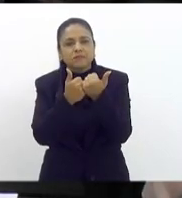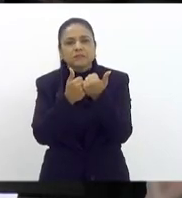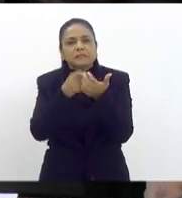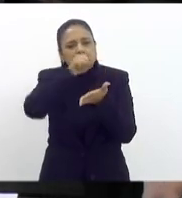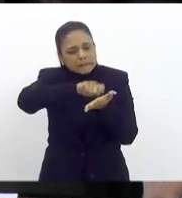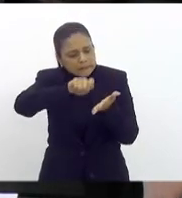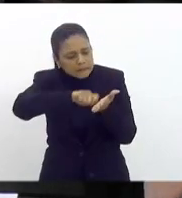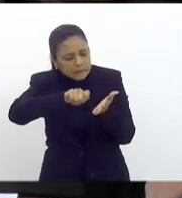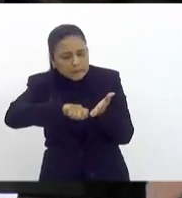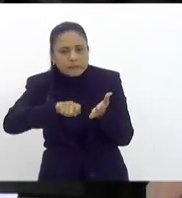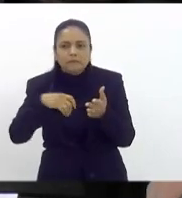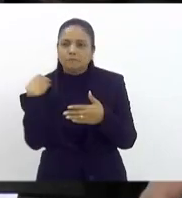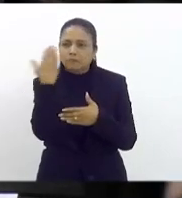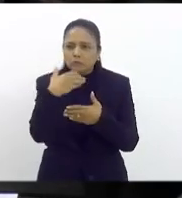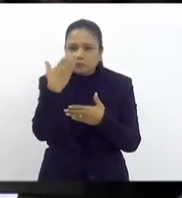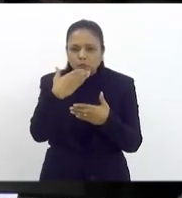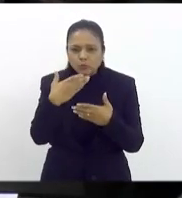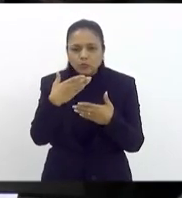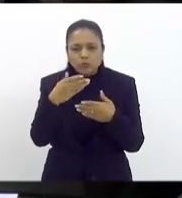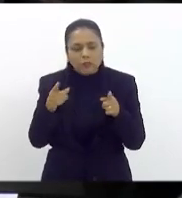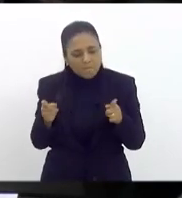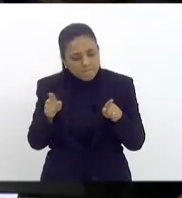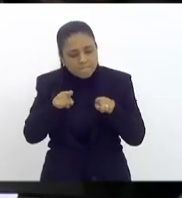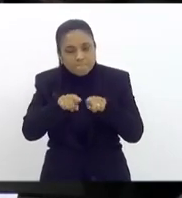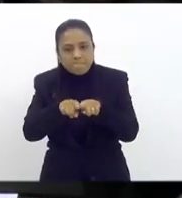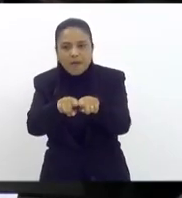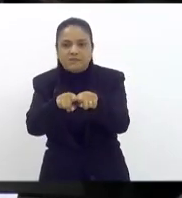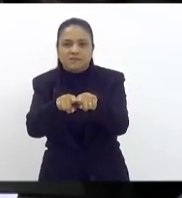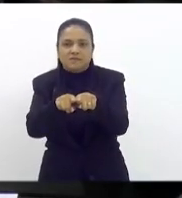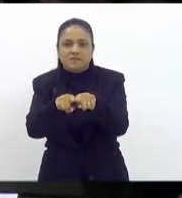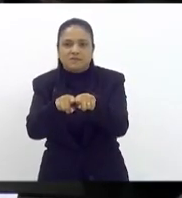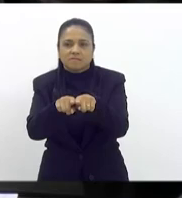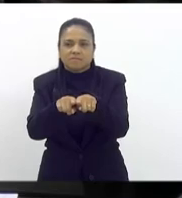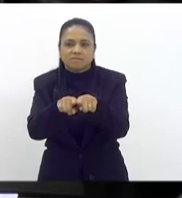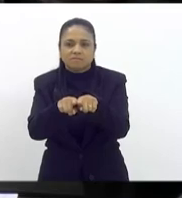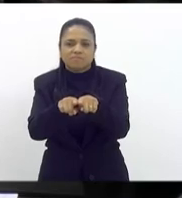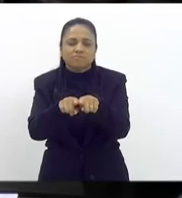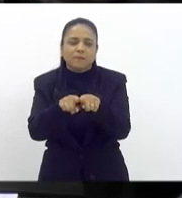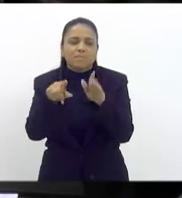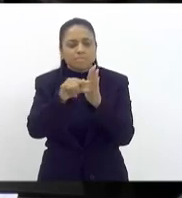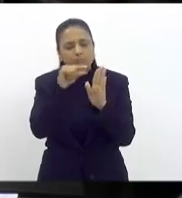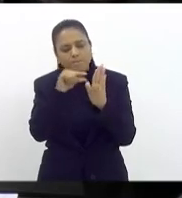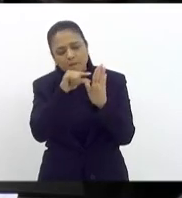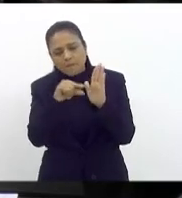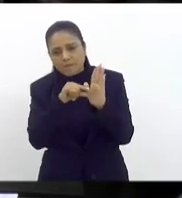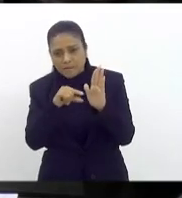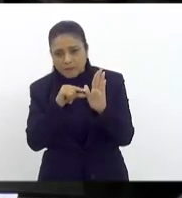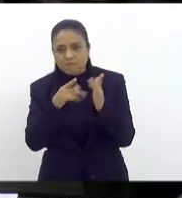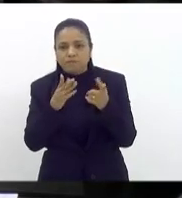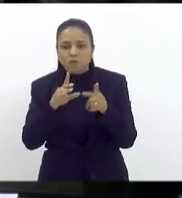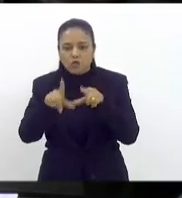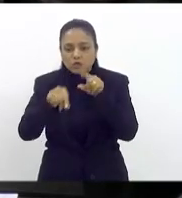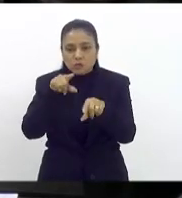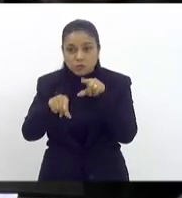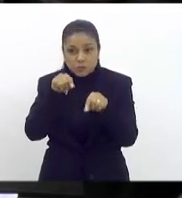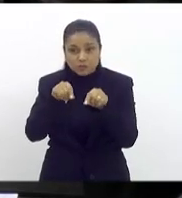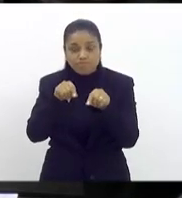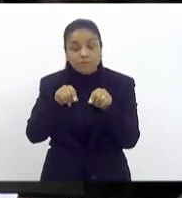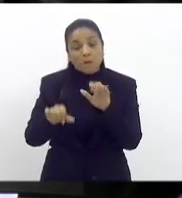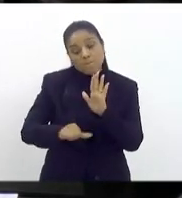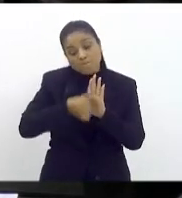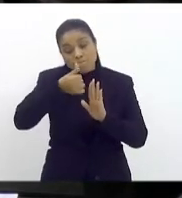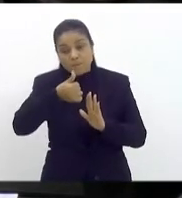escrevemos aquela música. Vamos inscrever aquela música. Temos algumas opções. A primeira